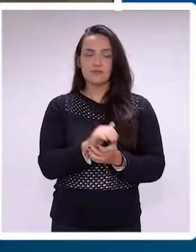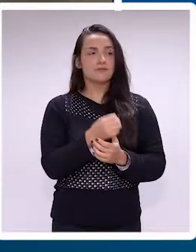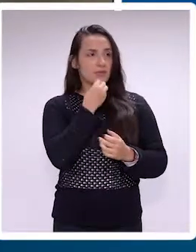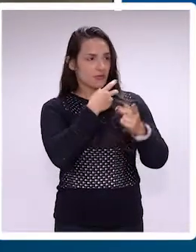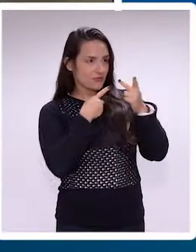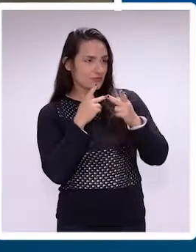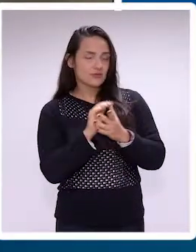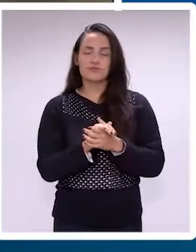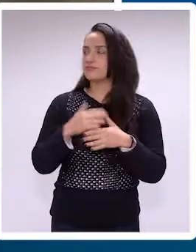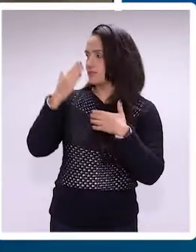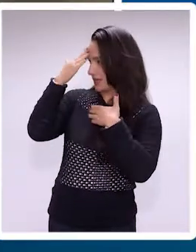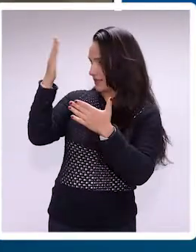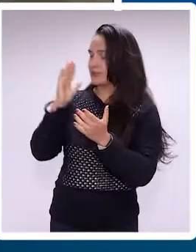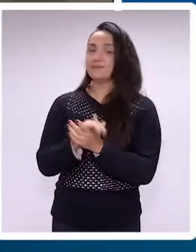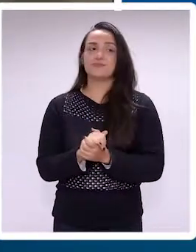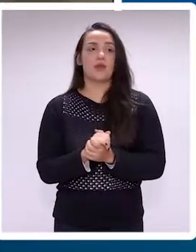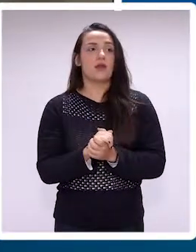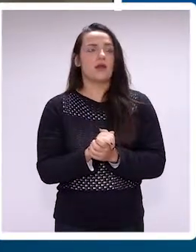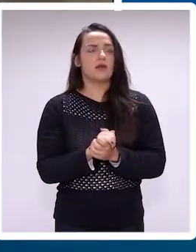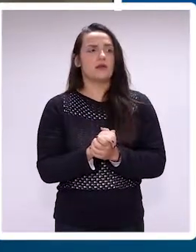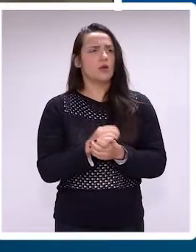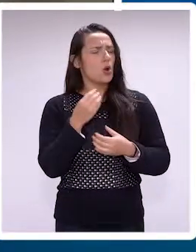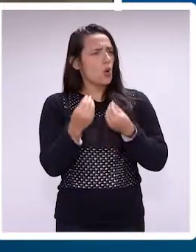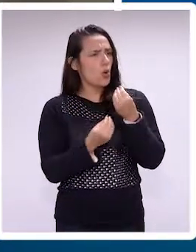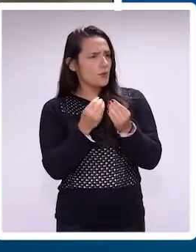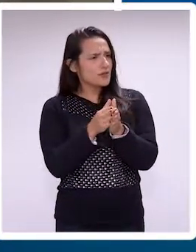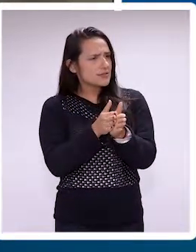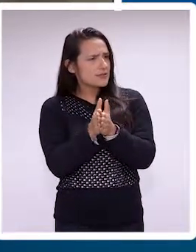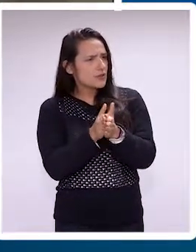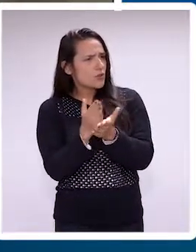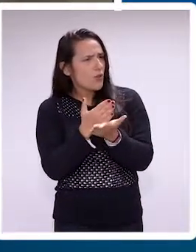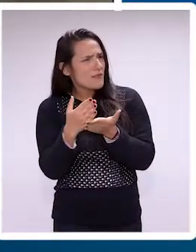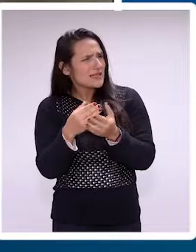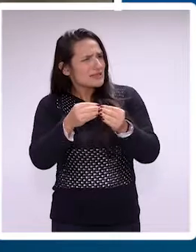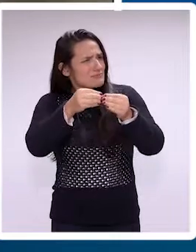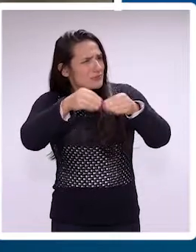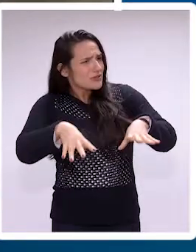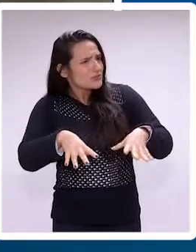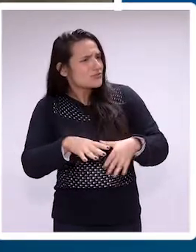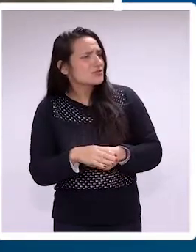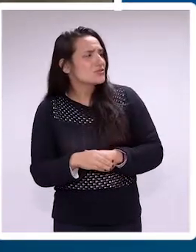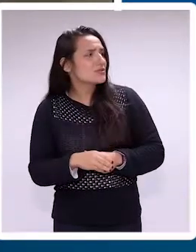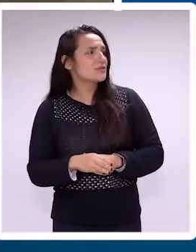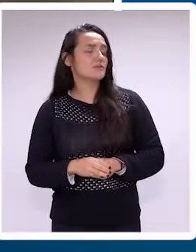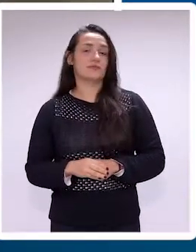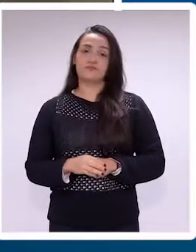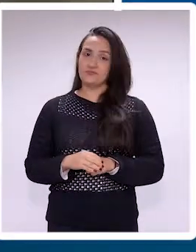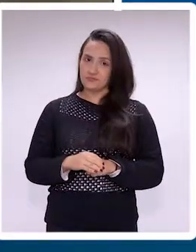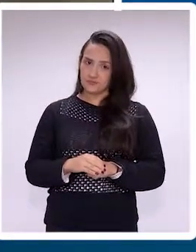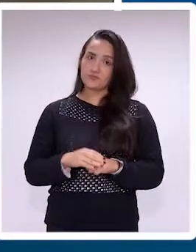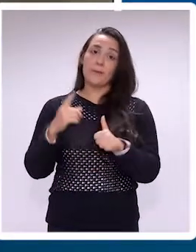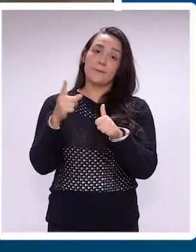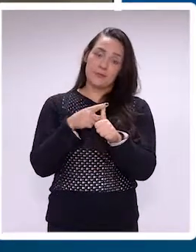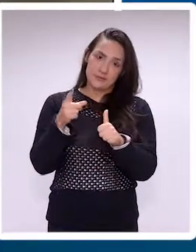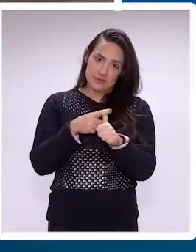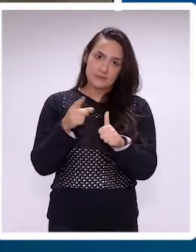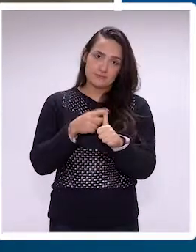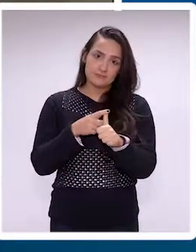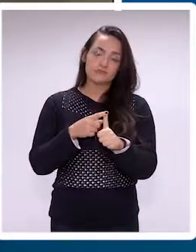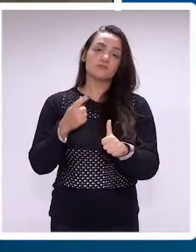Obrigado. Doutor, quando que a ansiedade ela passa a ser destrutiva?